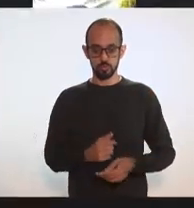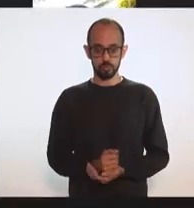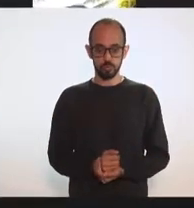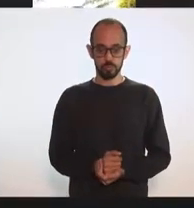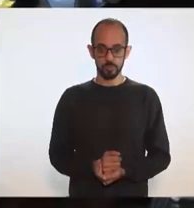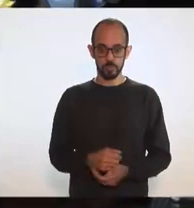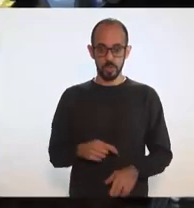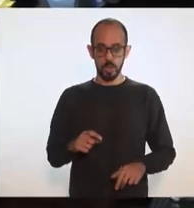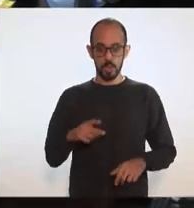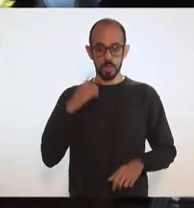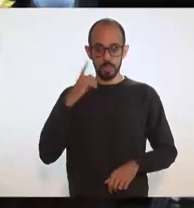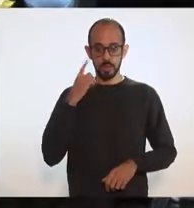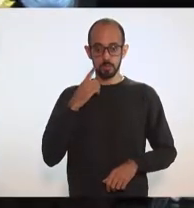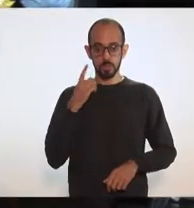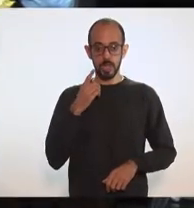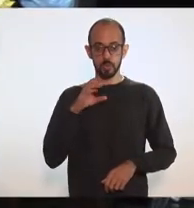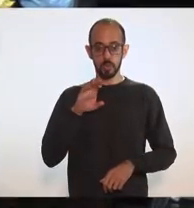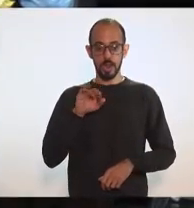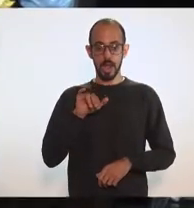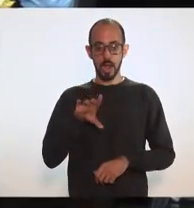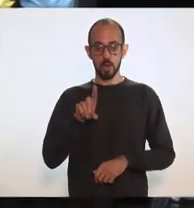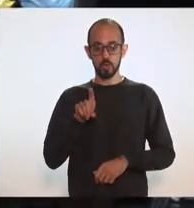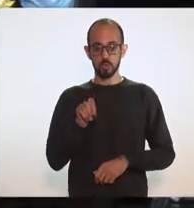Deputado Carlos Mink.